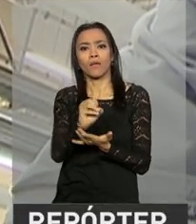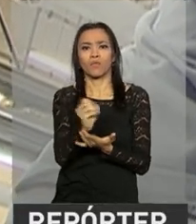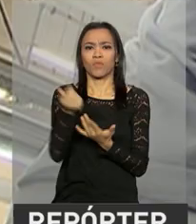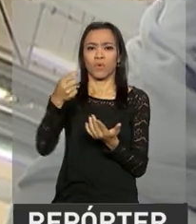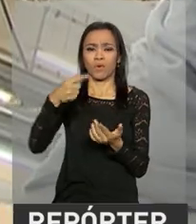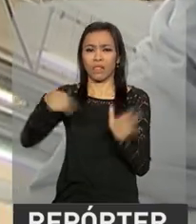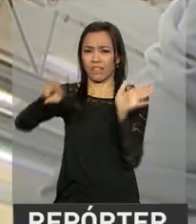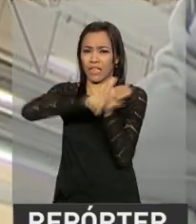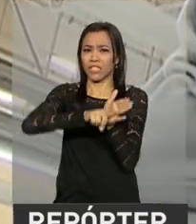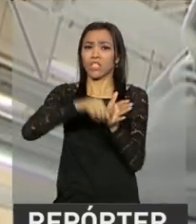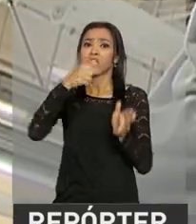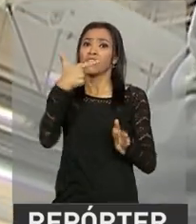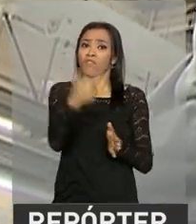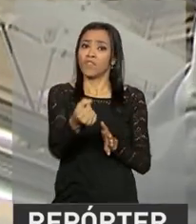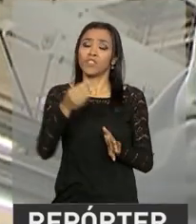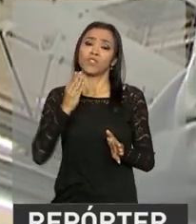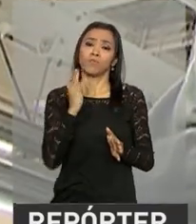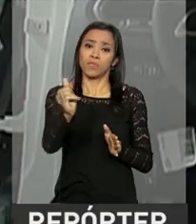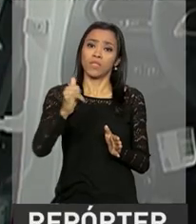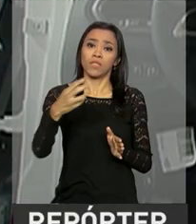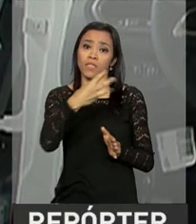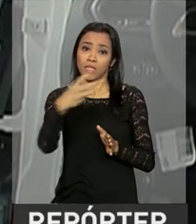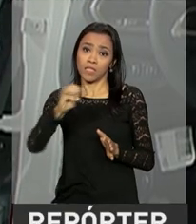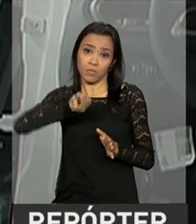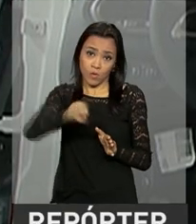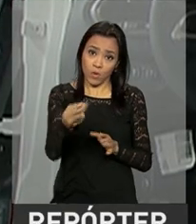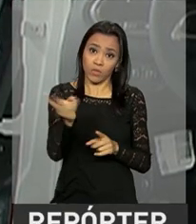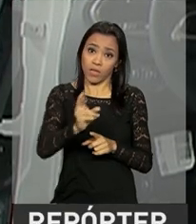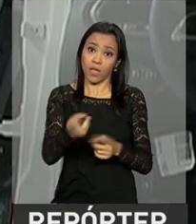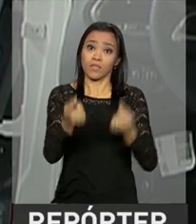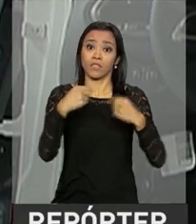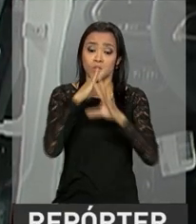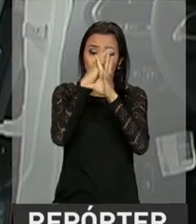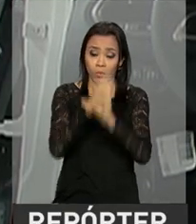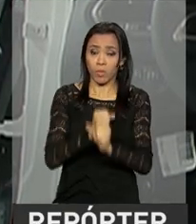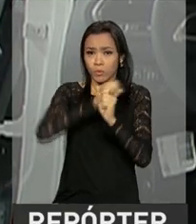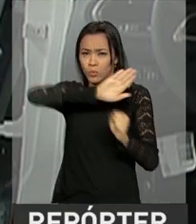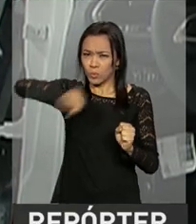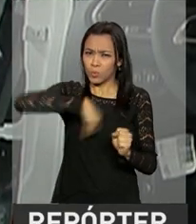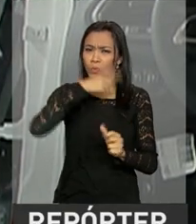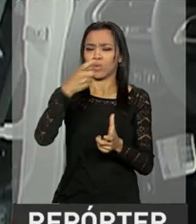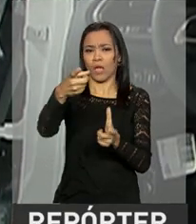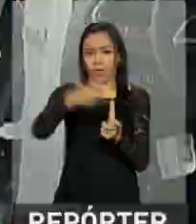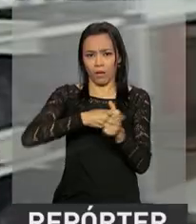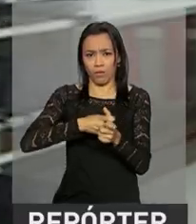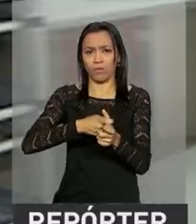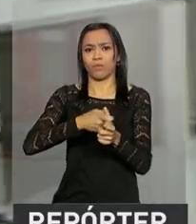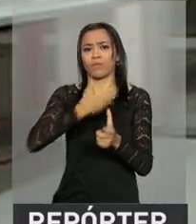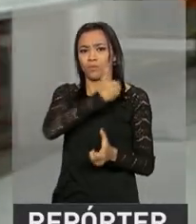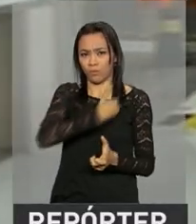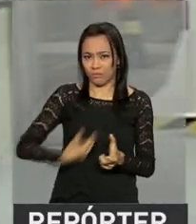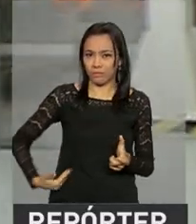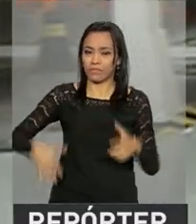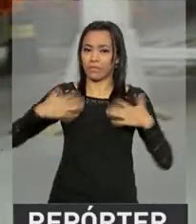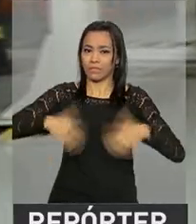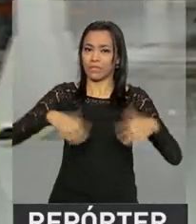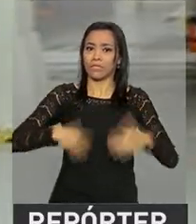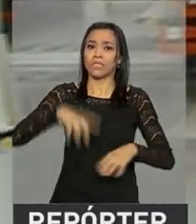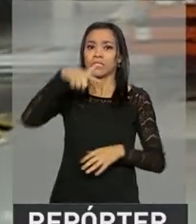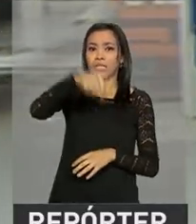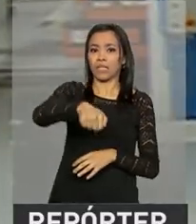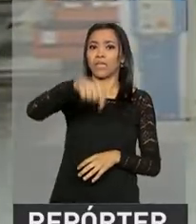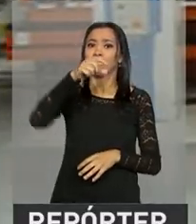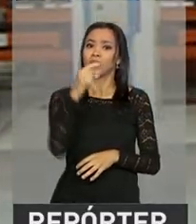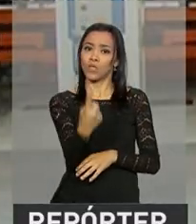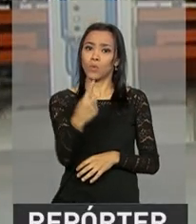20 bilhões e 300 milhões de reais. No acumulado do ano, o déficit das contas públicas chega a 71 bilhões